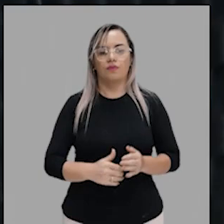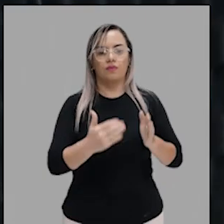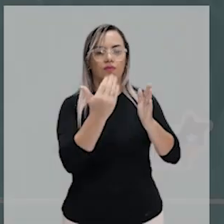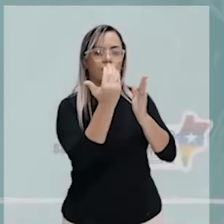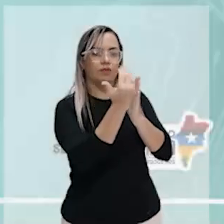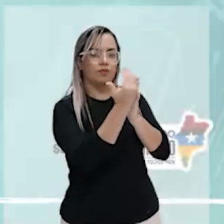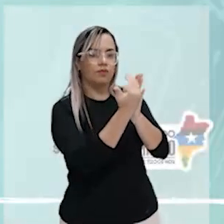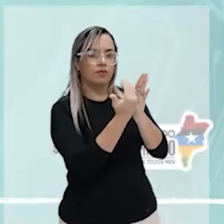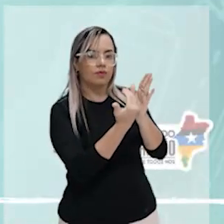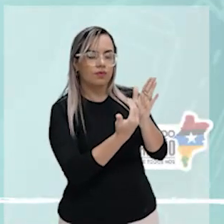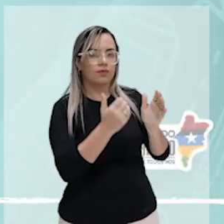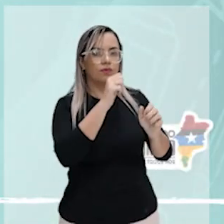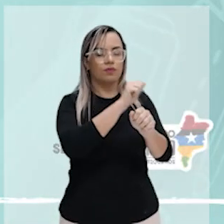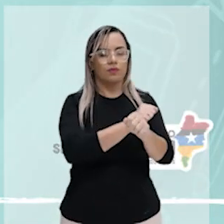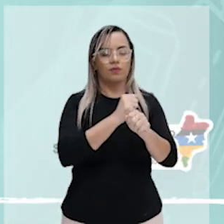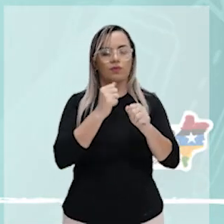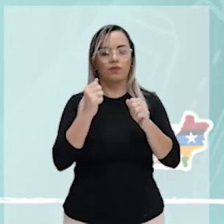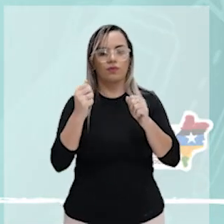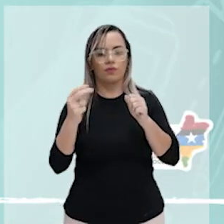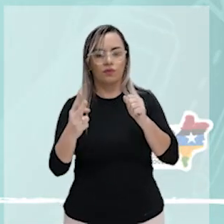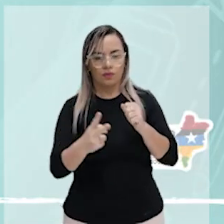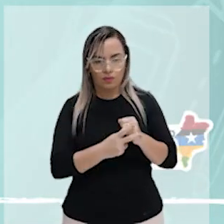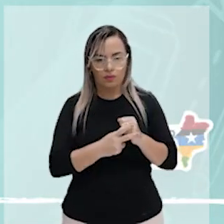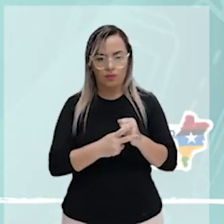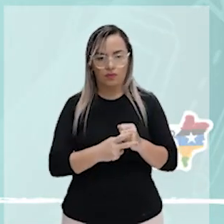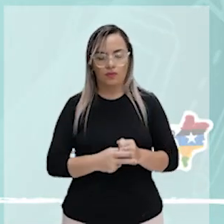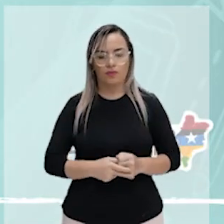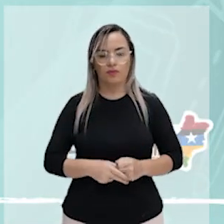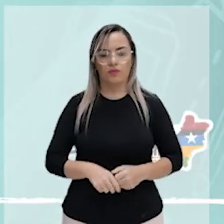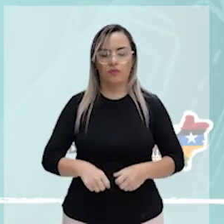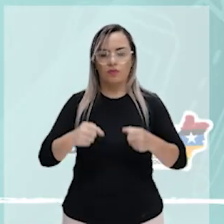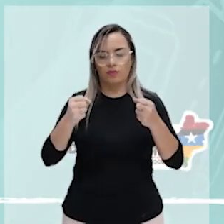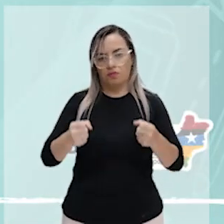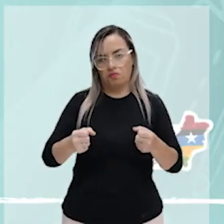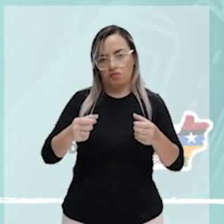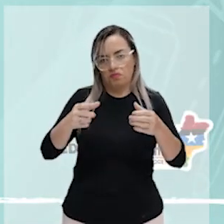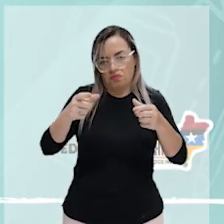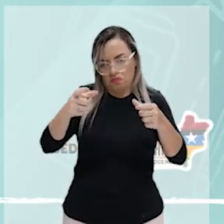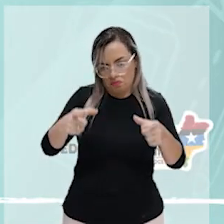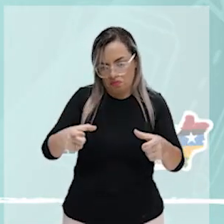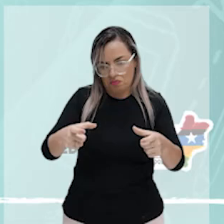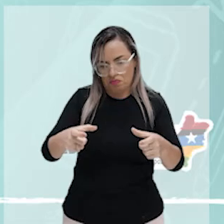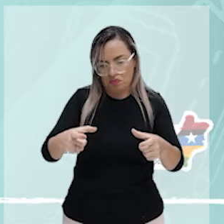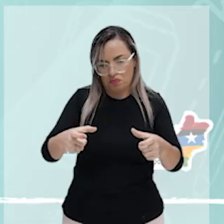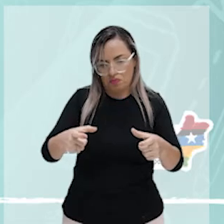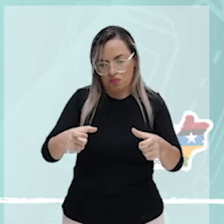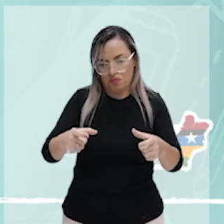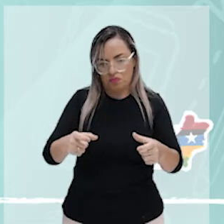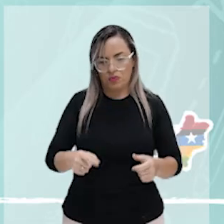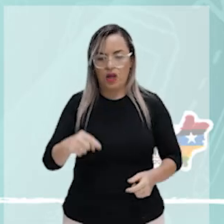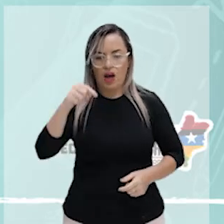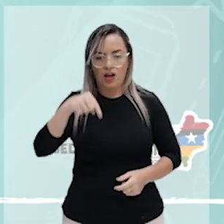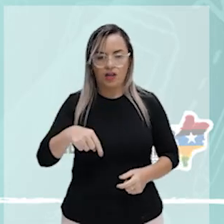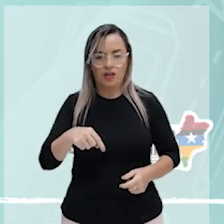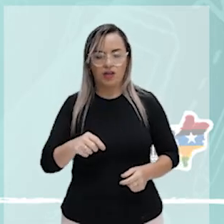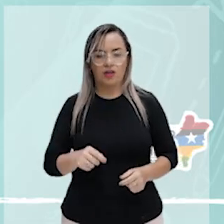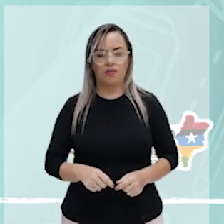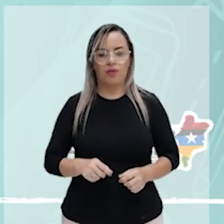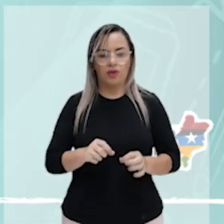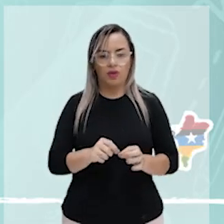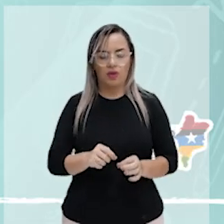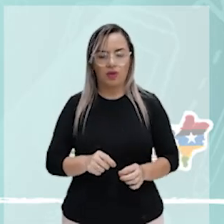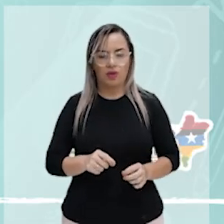classificação dos advérbios, né? Ele pode ser de lugar, aqui, ali, acolá, perto, longe. Ele pode ser